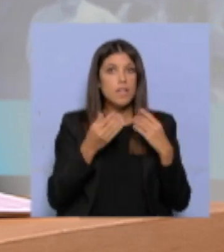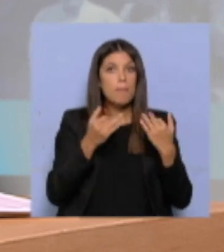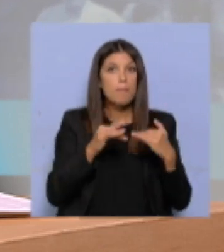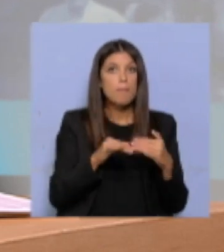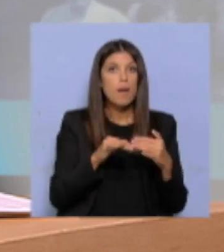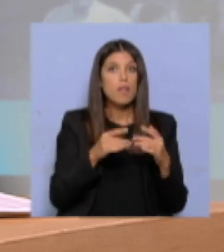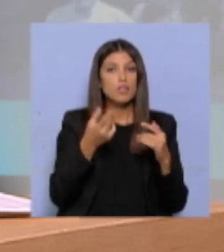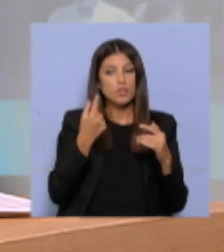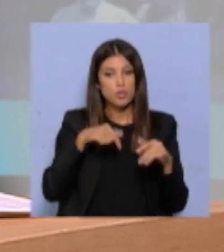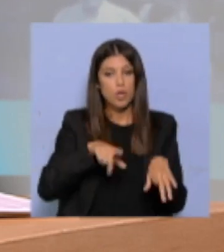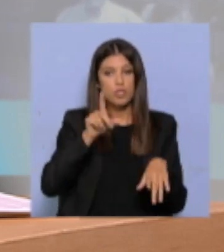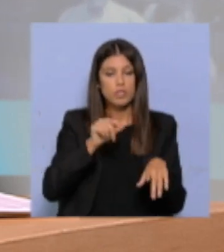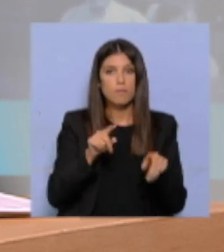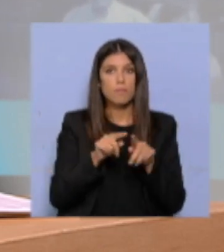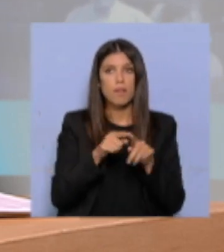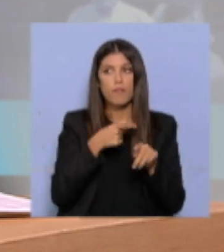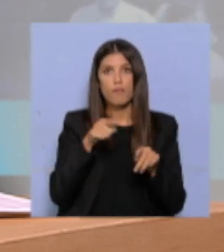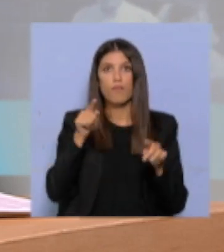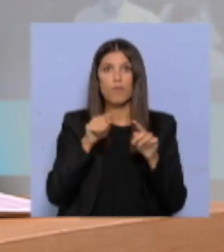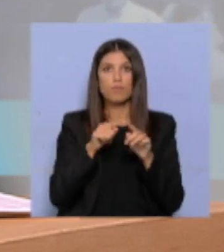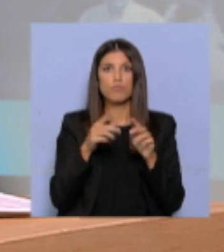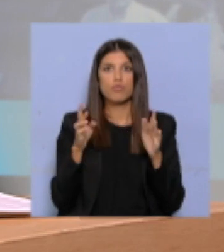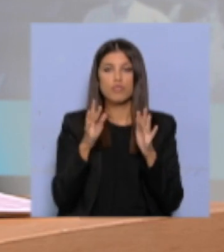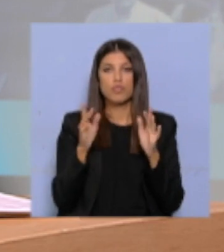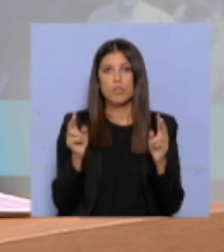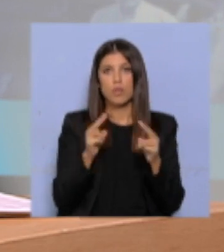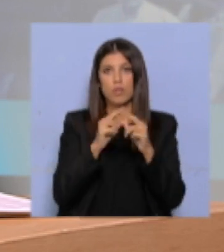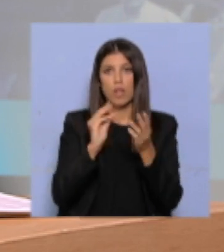fomos ouvidos recentemente pelo Secretário de Estado no âmbito